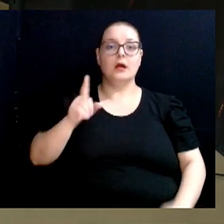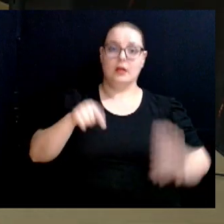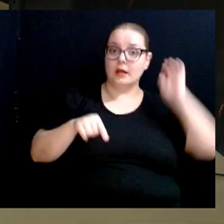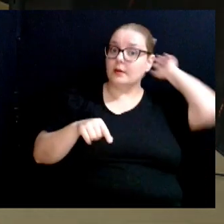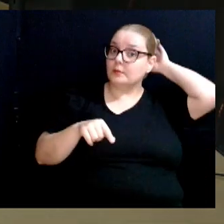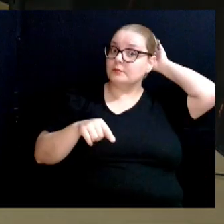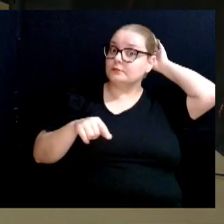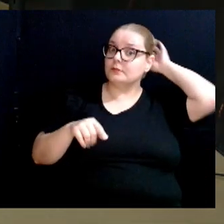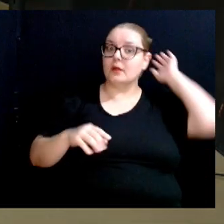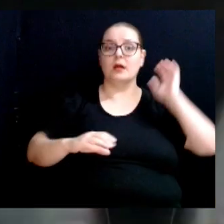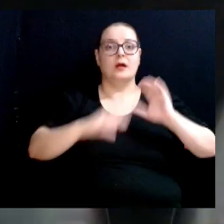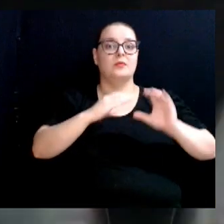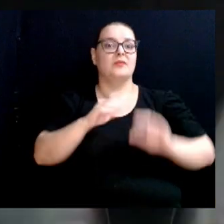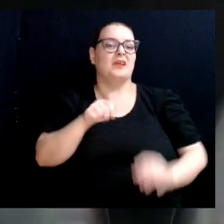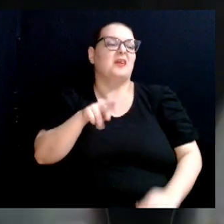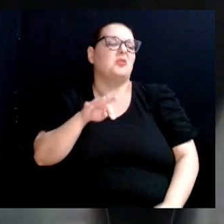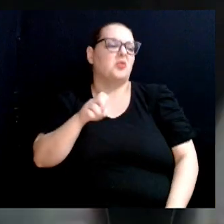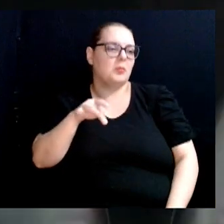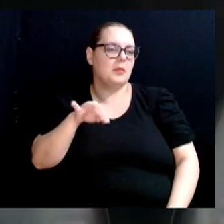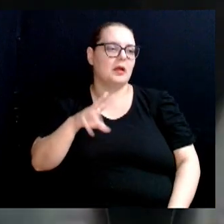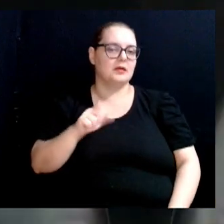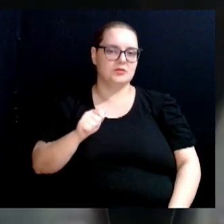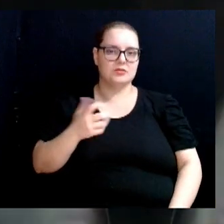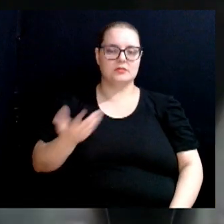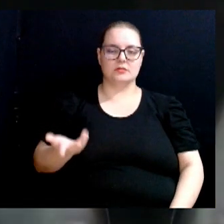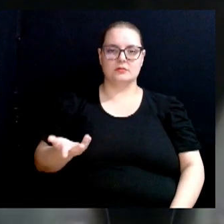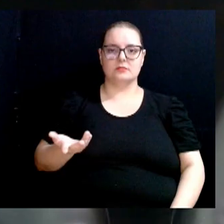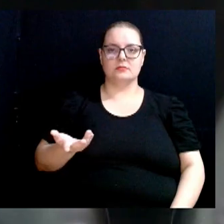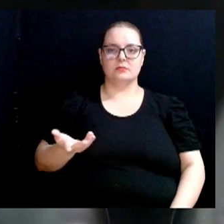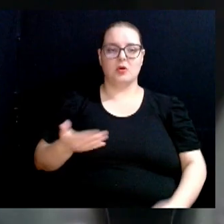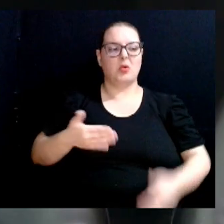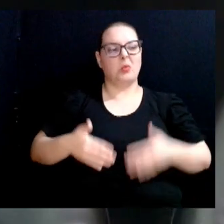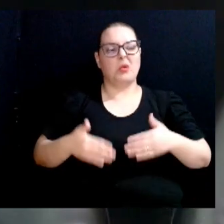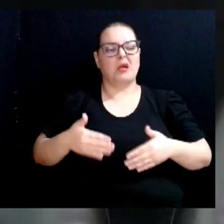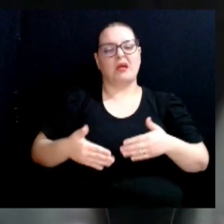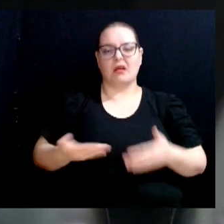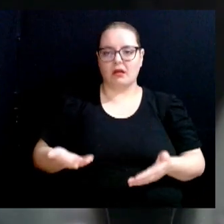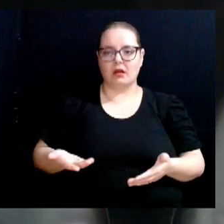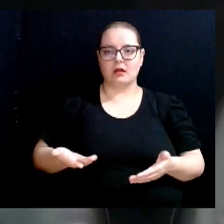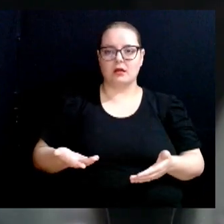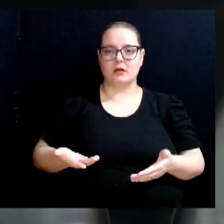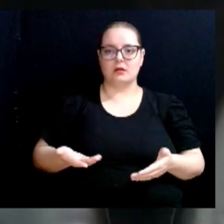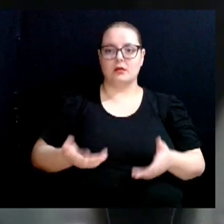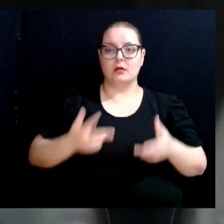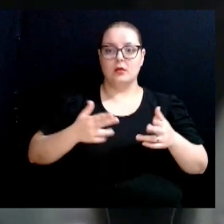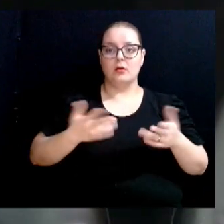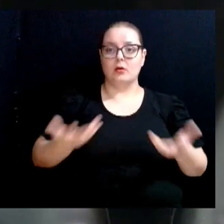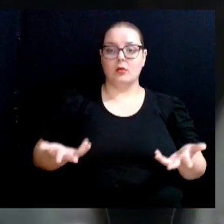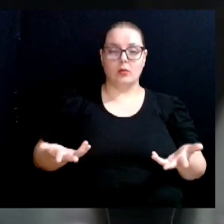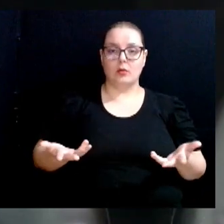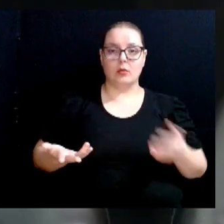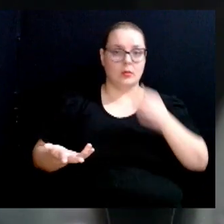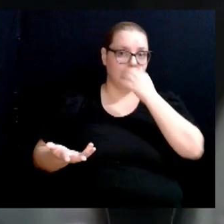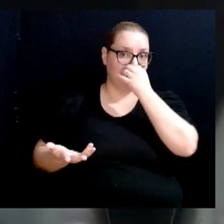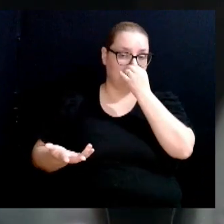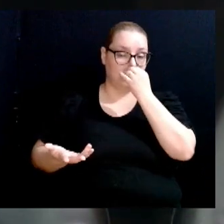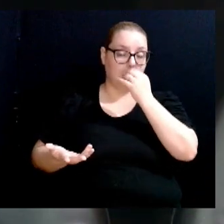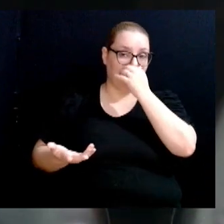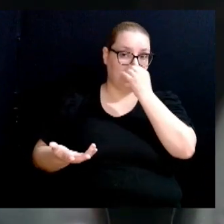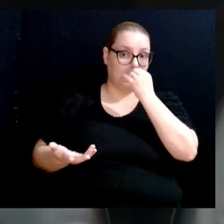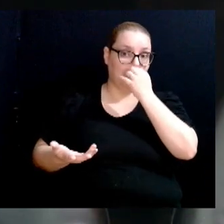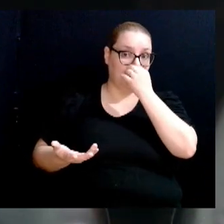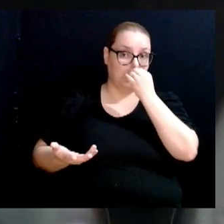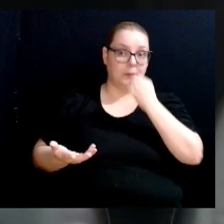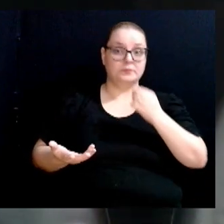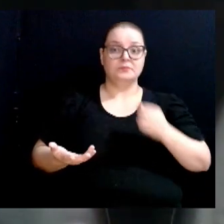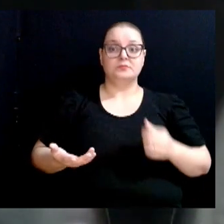né? Ela fica tão automática quanto o empacotamento de compra em supermercado. Você já sabe o que você tem que fazer, o que você